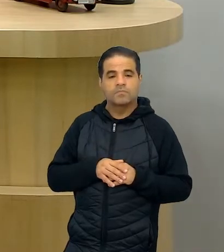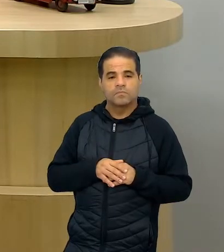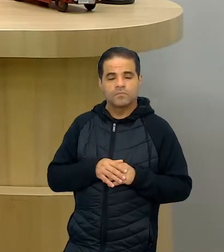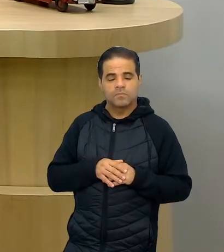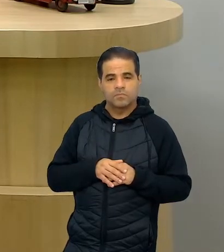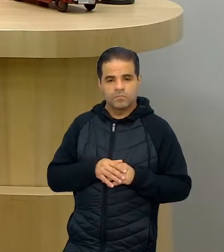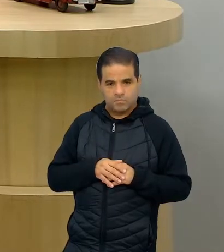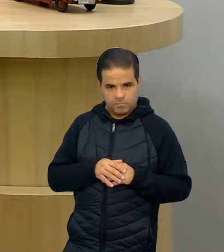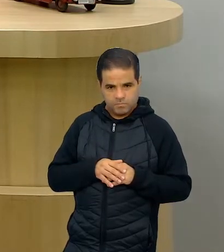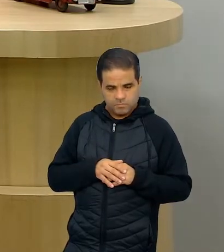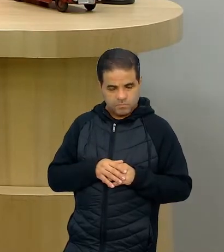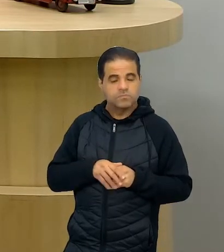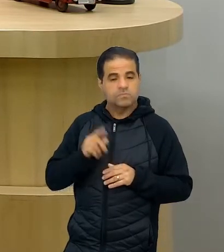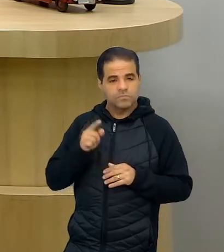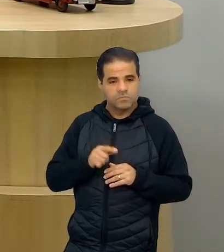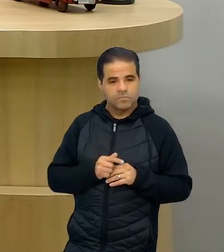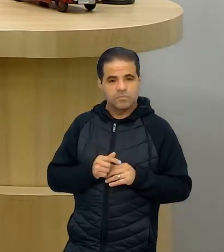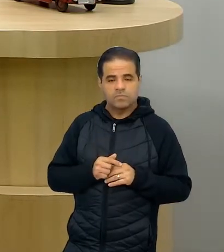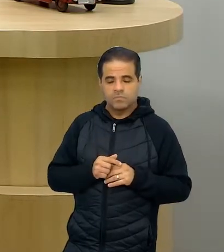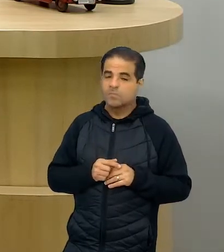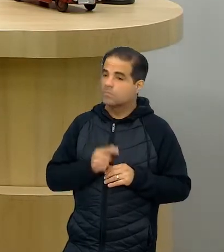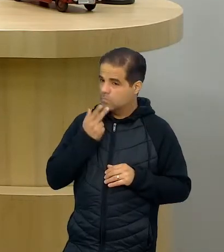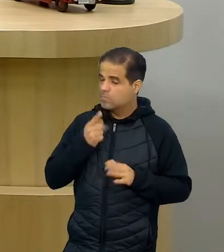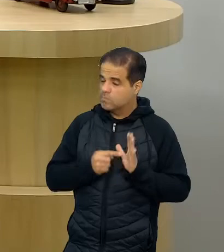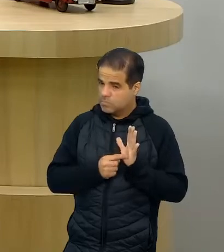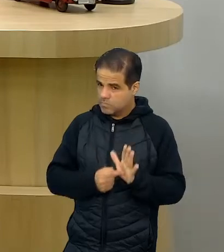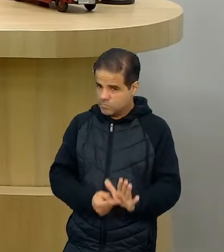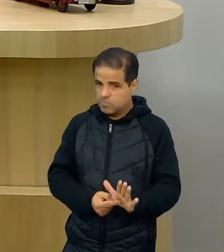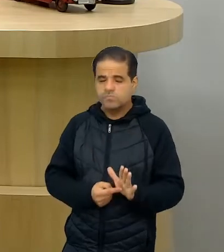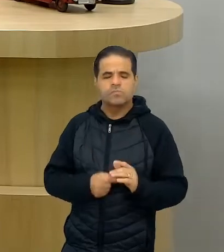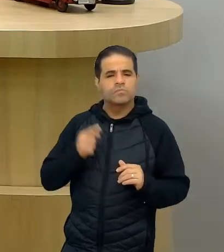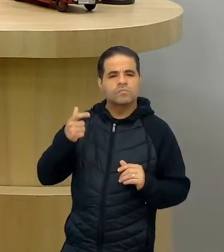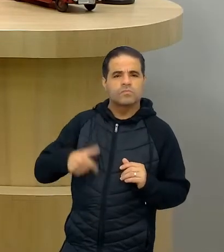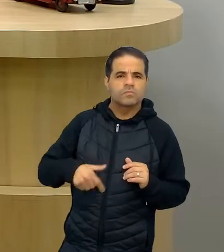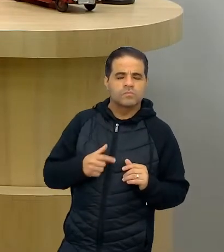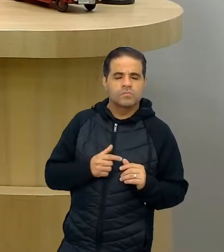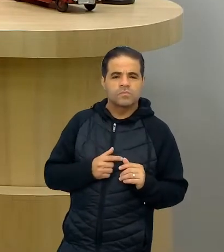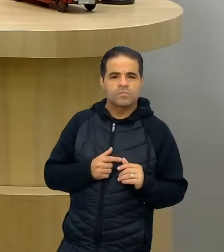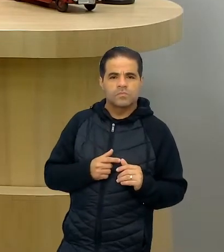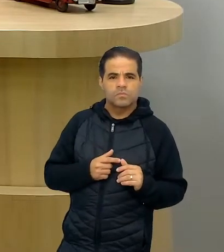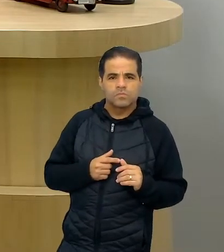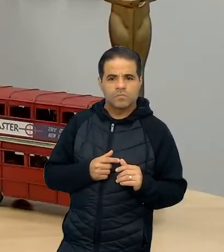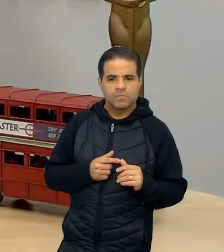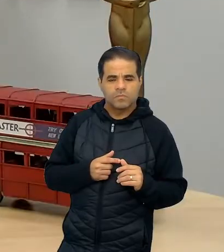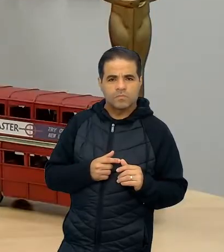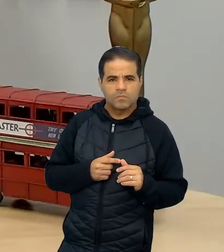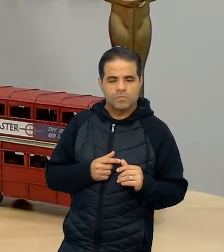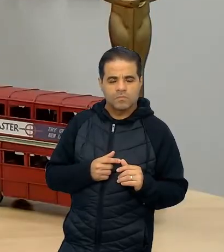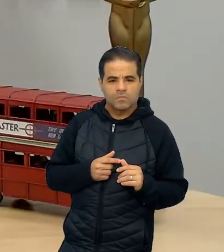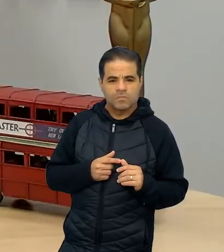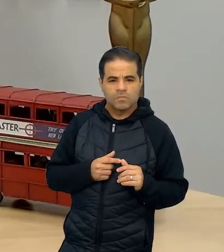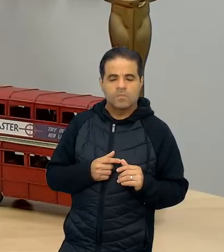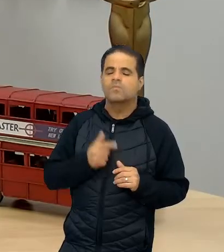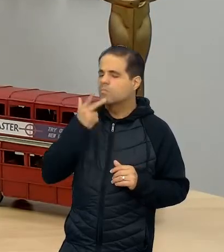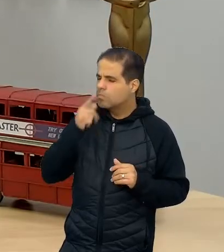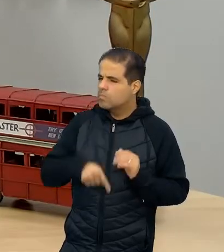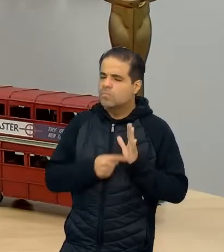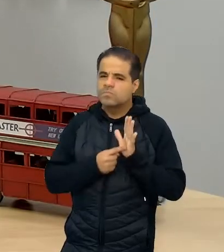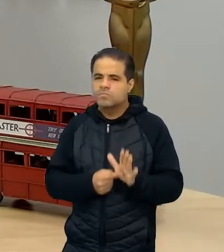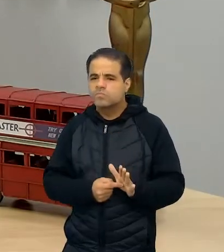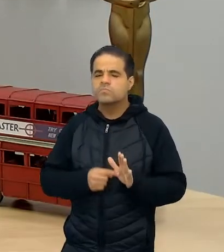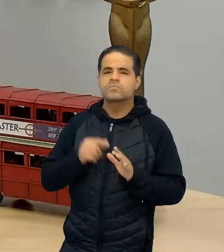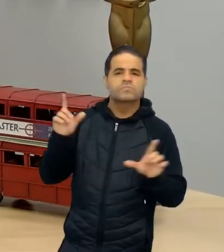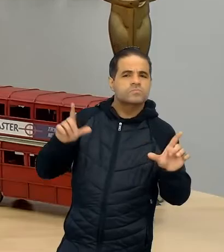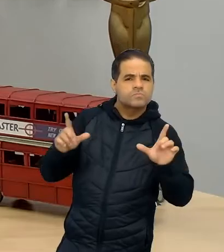atleta. Então vai. E se eu fosse um E se- apresentador? aqui, ó, e se você fosse uma apresentadora de